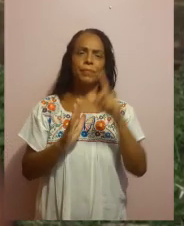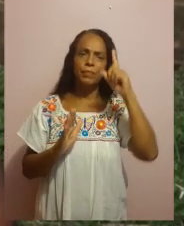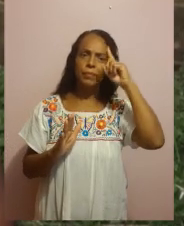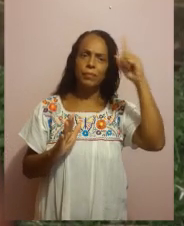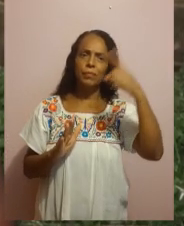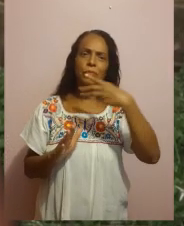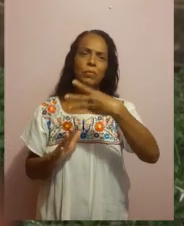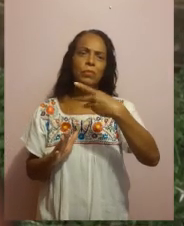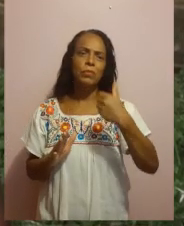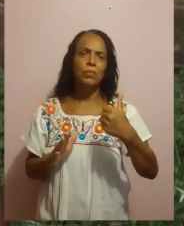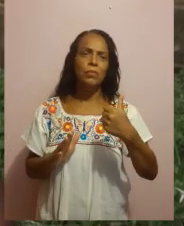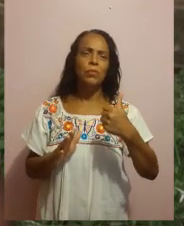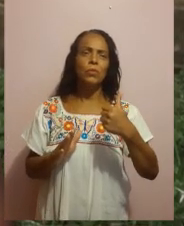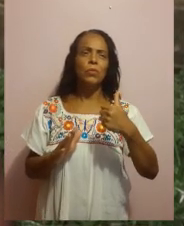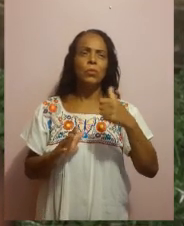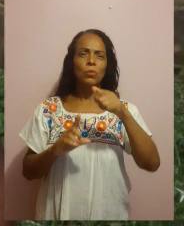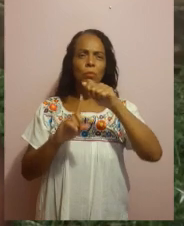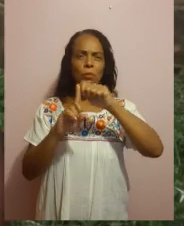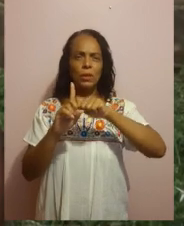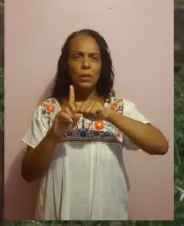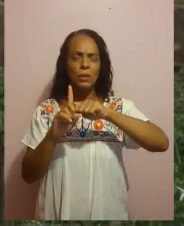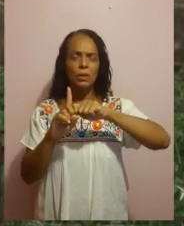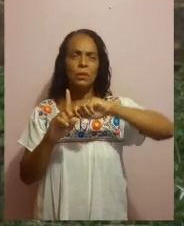31 de julho do ano de